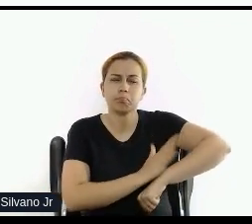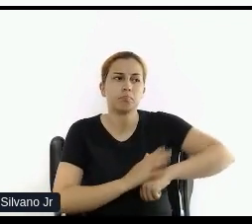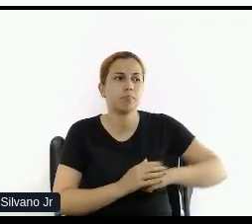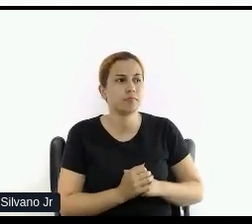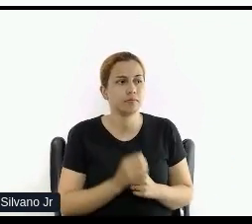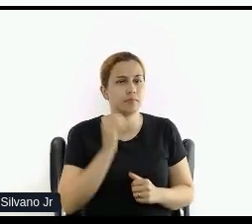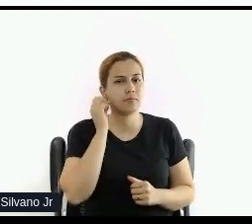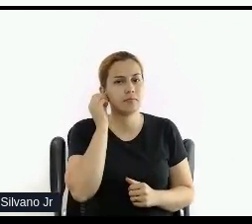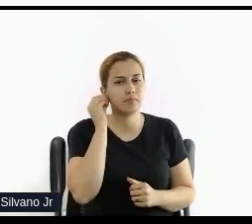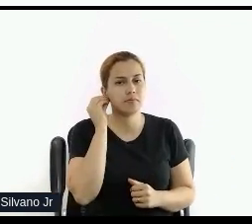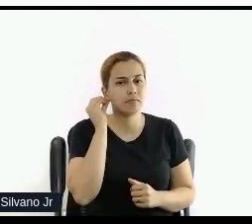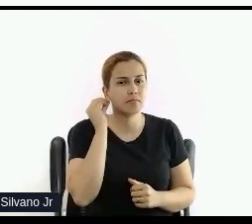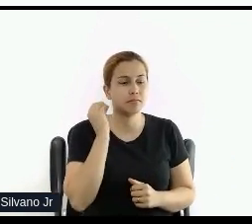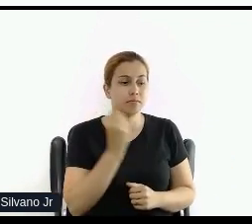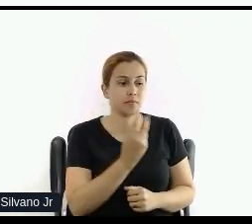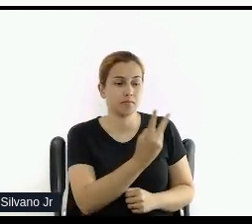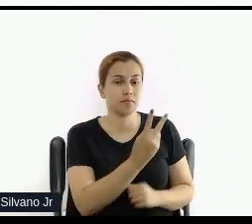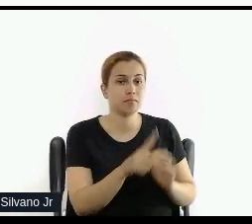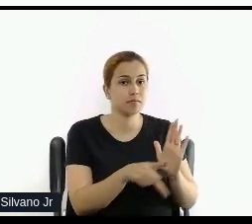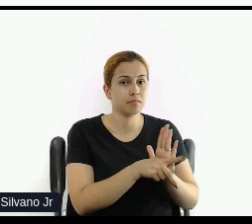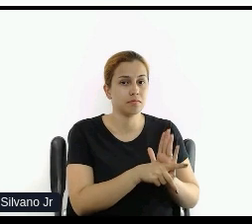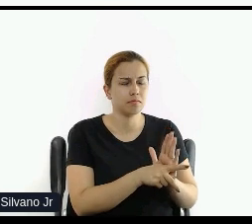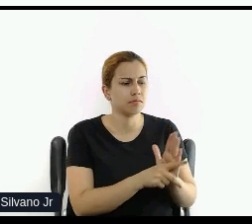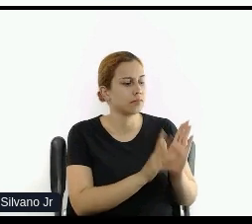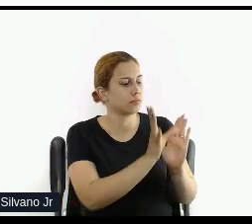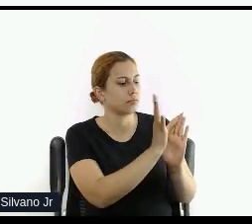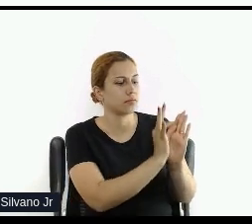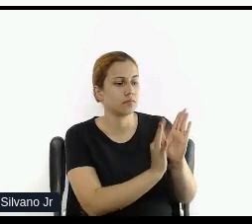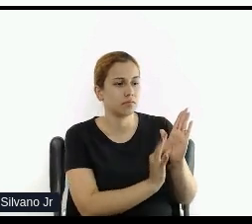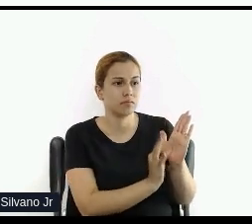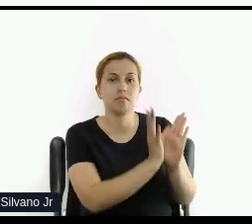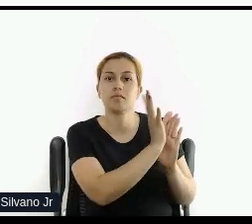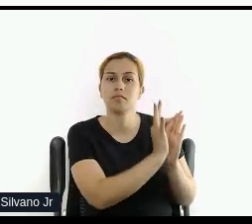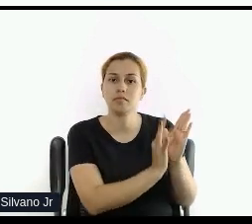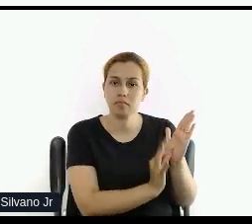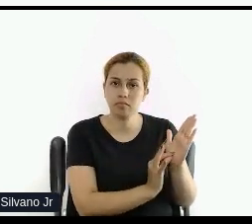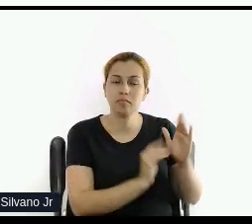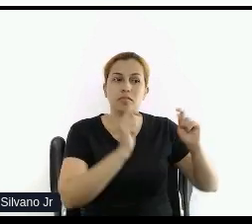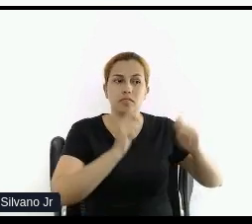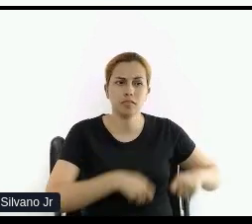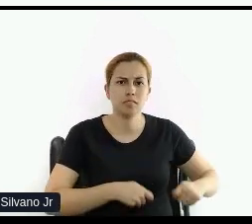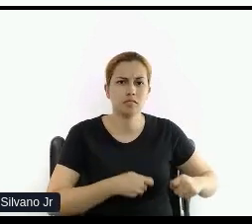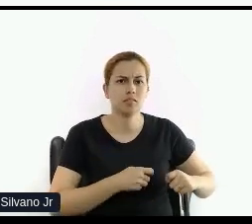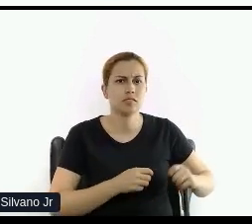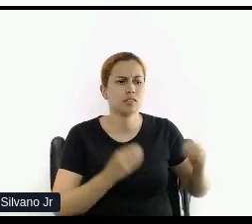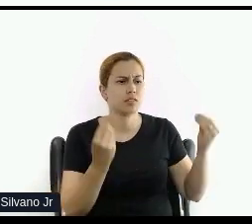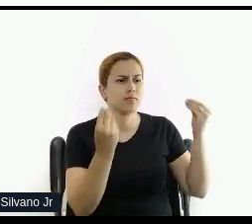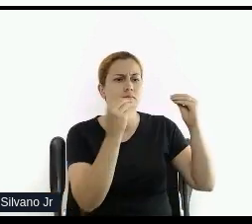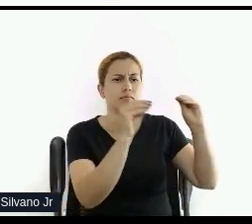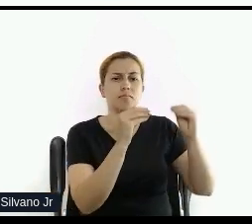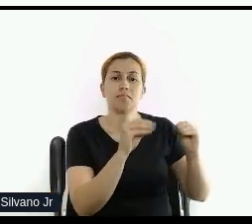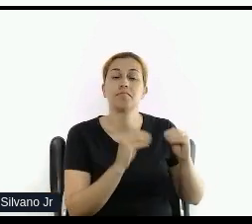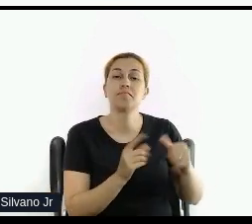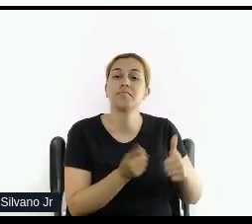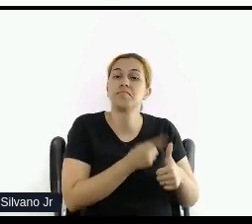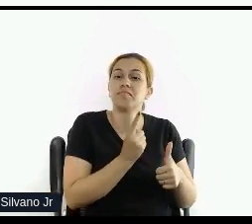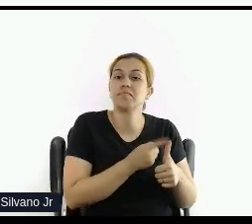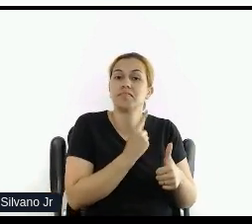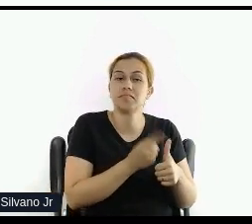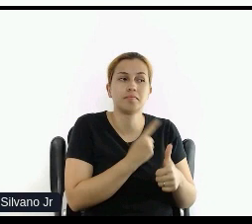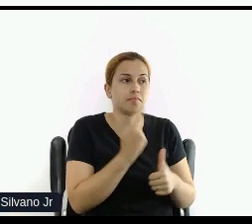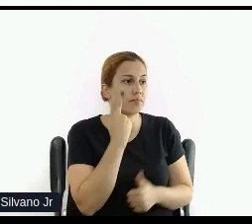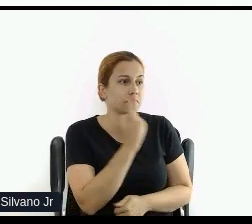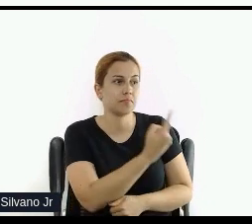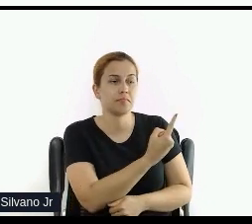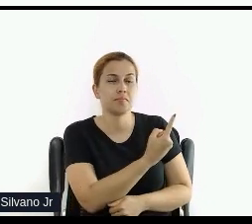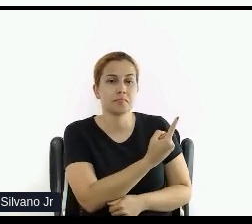de código no Colab, depois vocês podem se aprofundar aqui. Primeiro é você passando